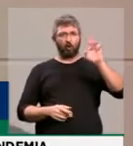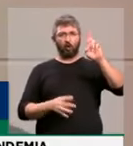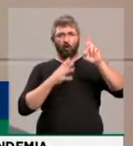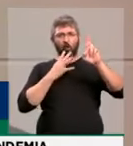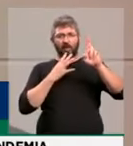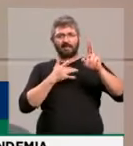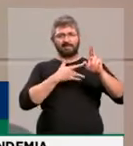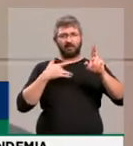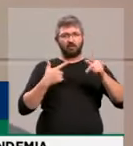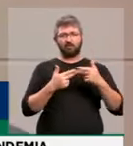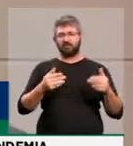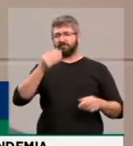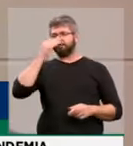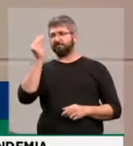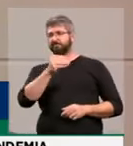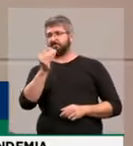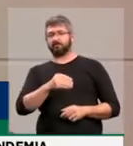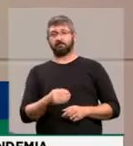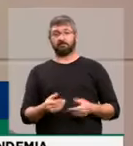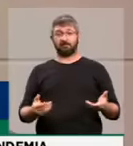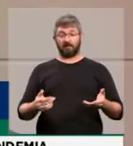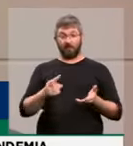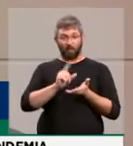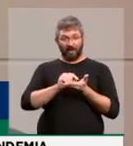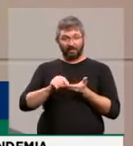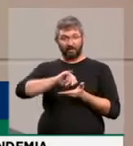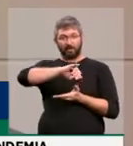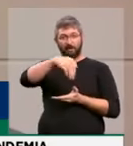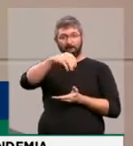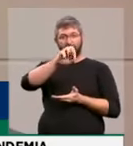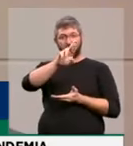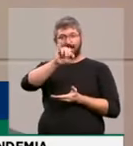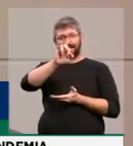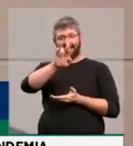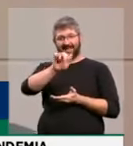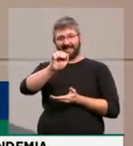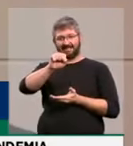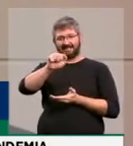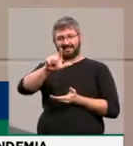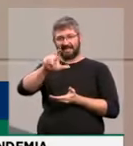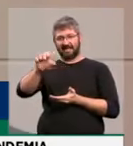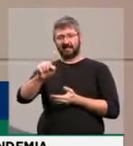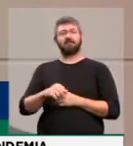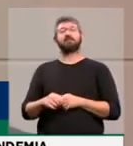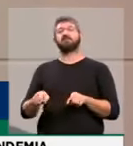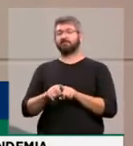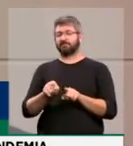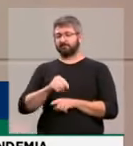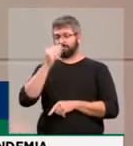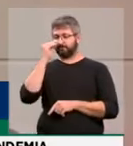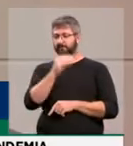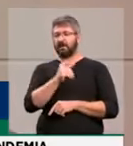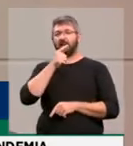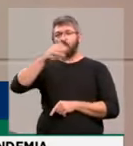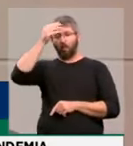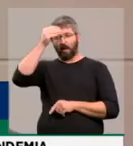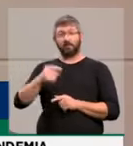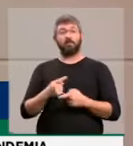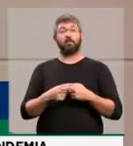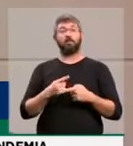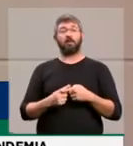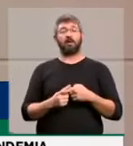mas não apenas isso, como lembra bem o João Moreira Salles, desmoraliza a própria língua, a linguagem, a forma de